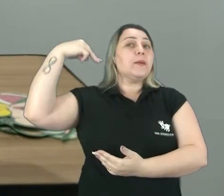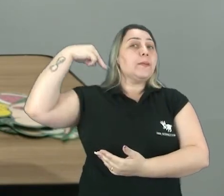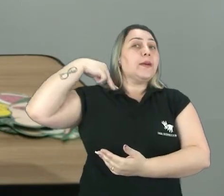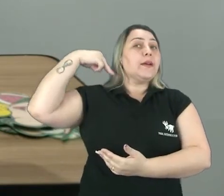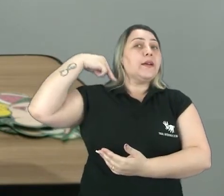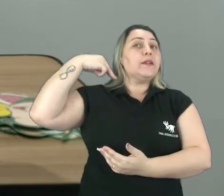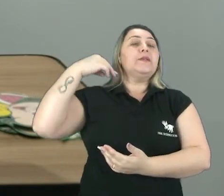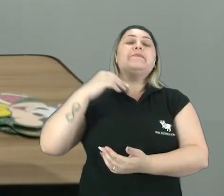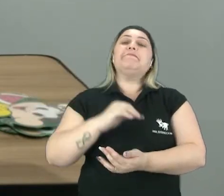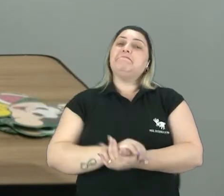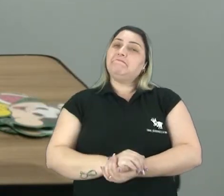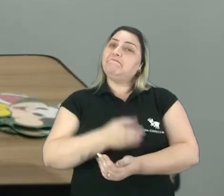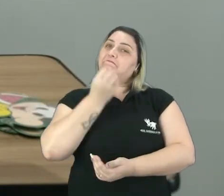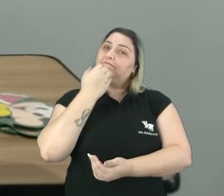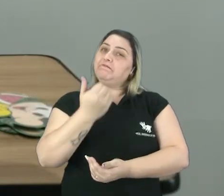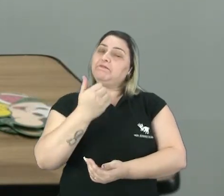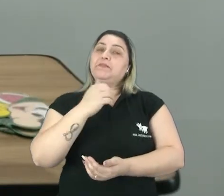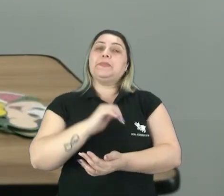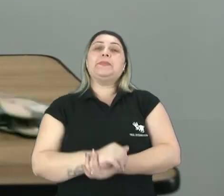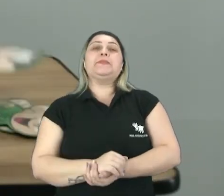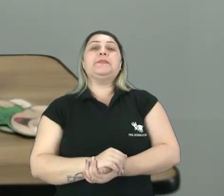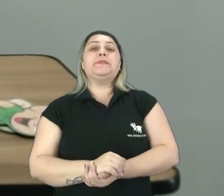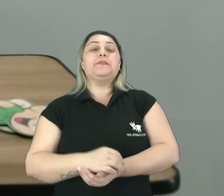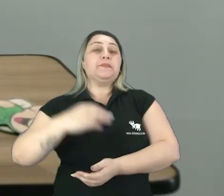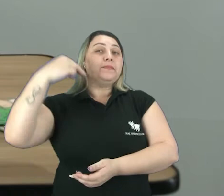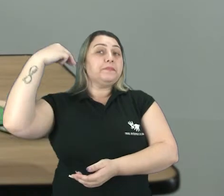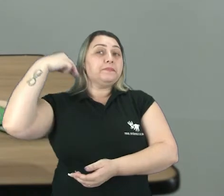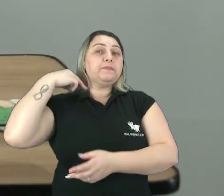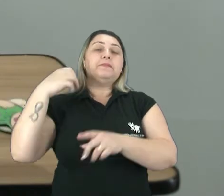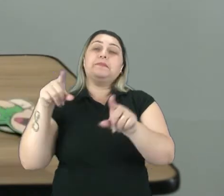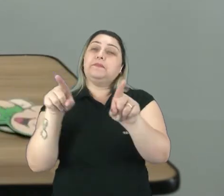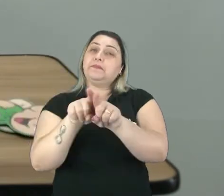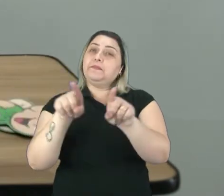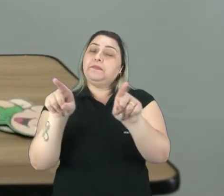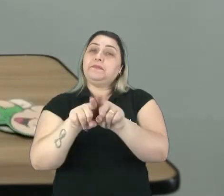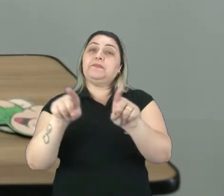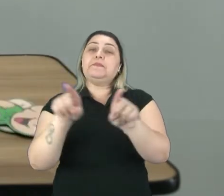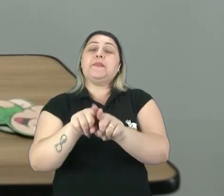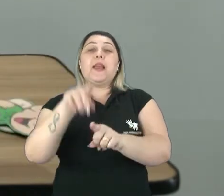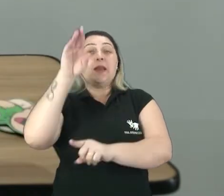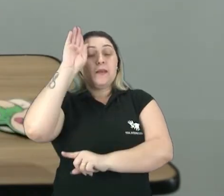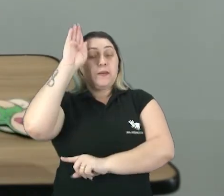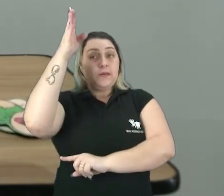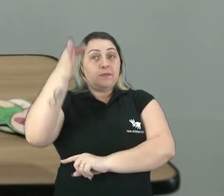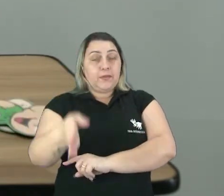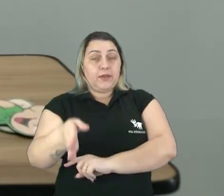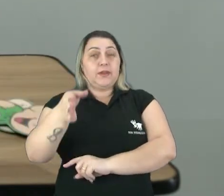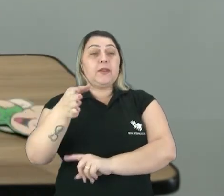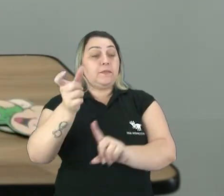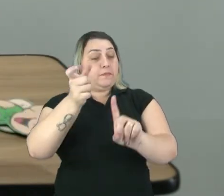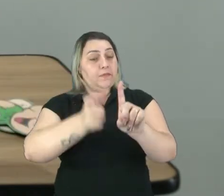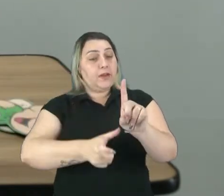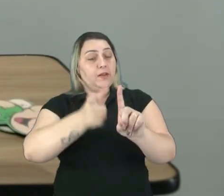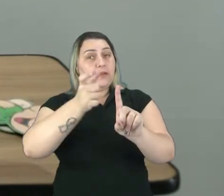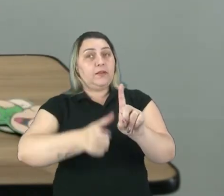A Magali. Muito bem. A Magali também é uma das